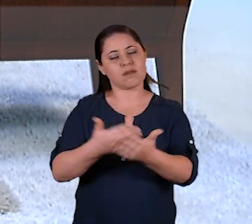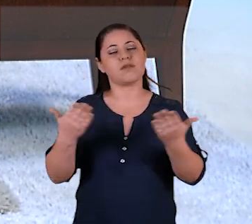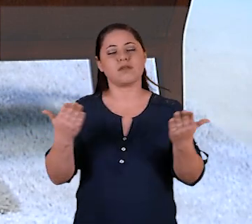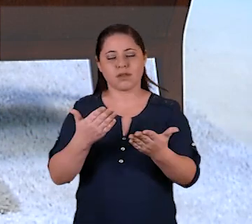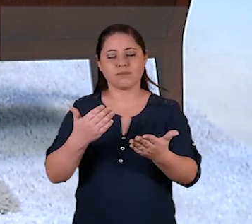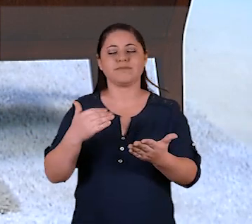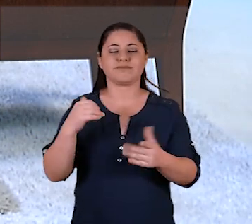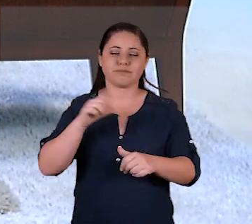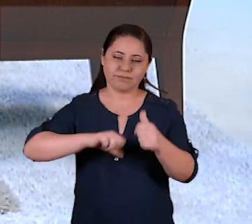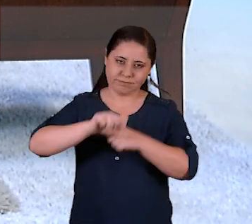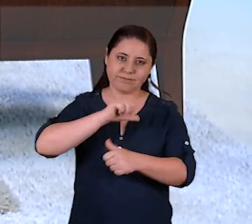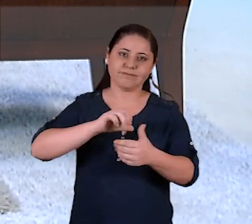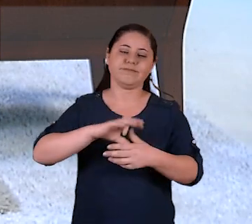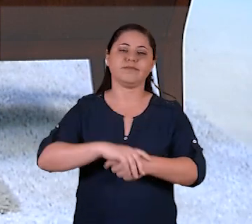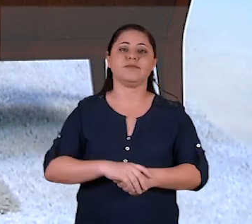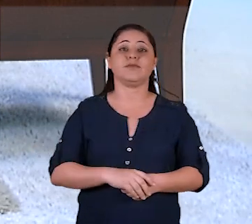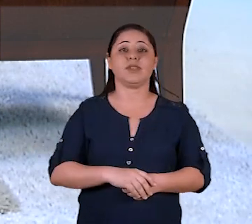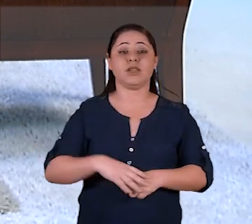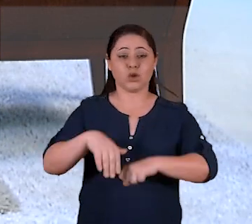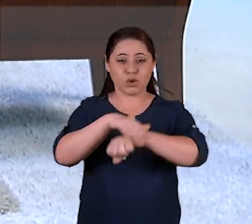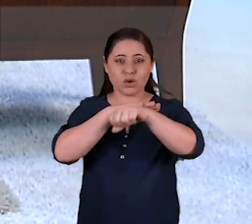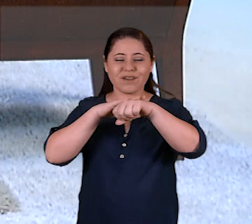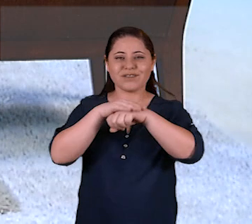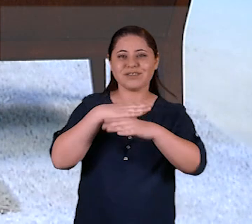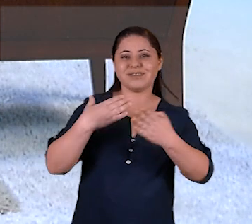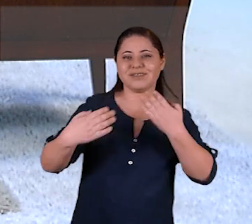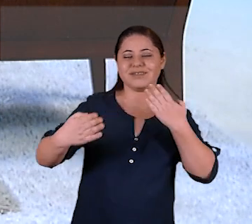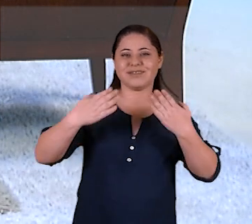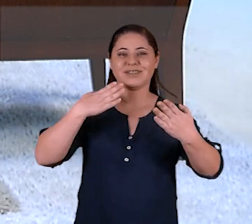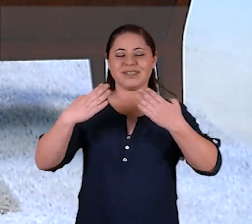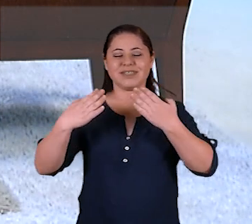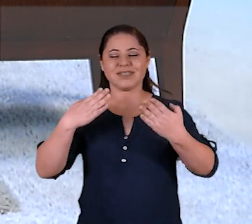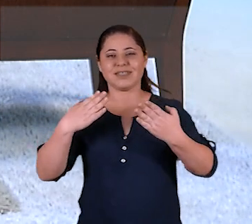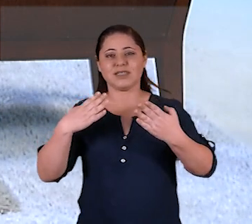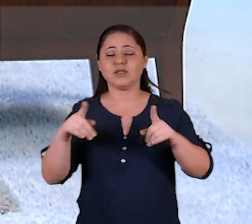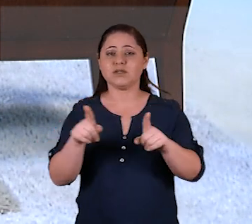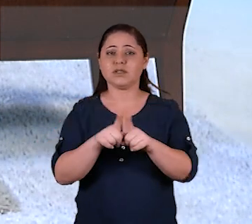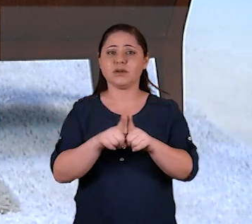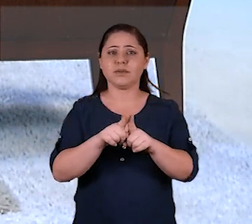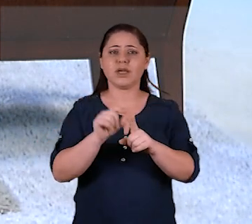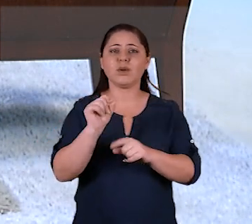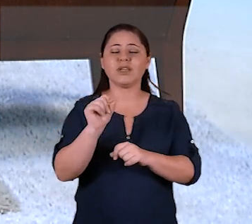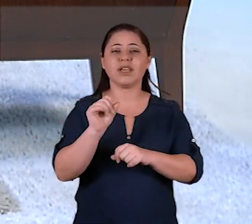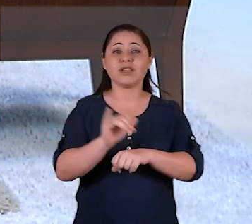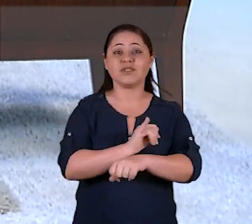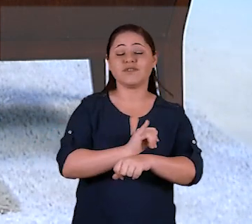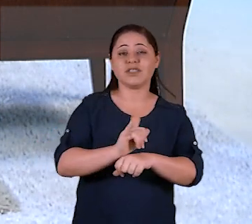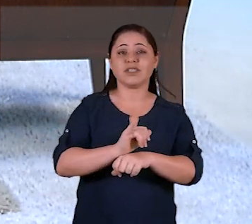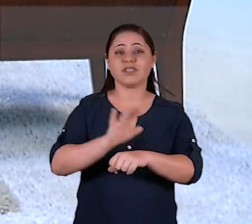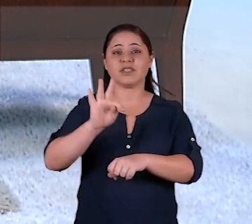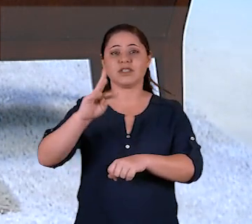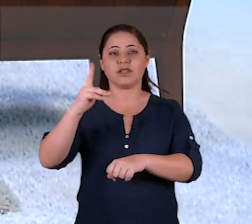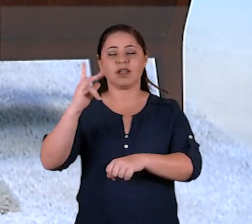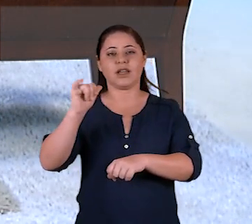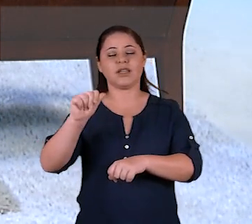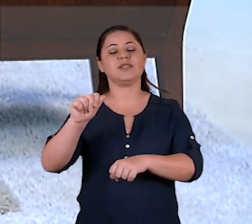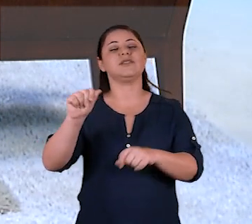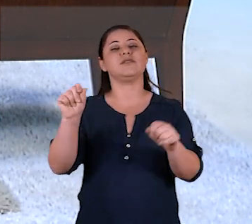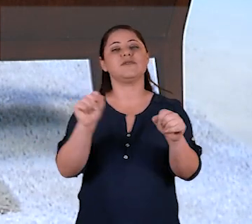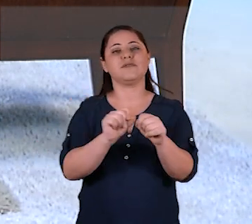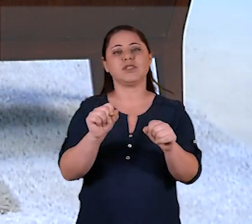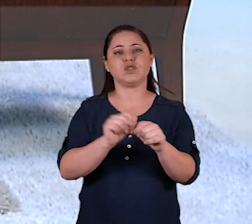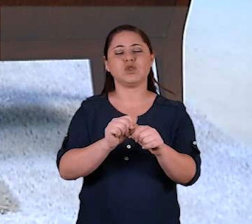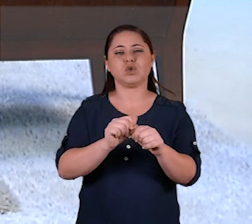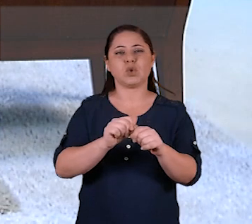se modificando. E a gente estava conversando aqui nos bastidores, na hora do intervalo, a respeito também de uma atividade que a doutora Thaís já desempenhou